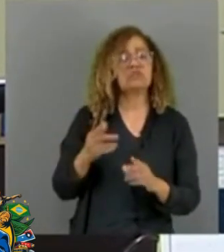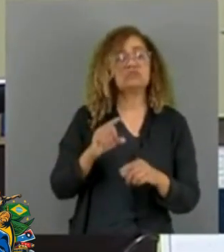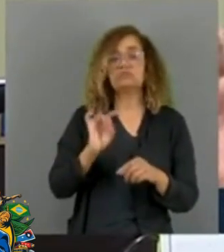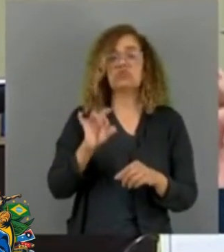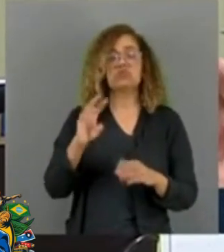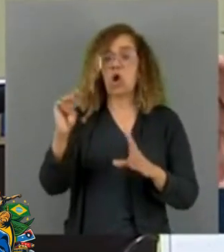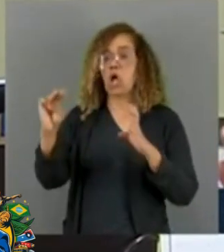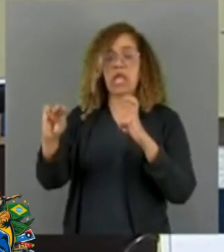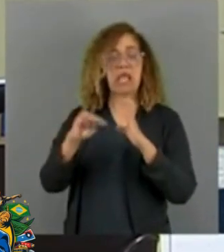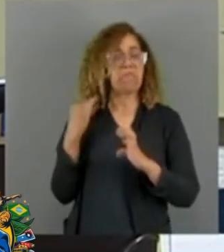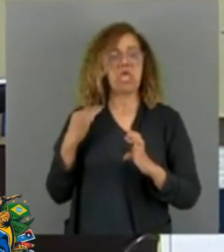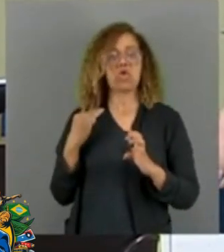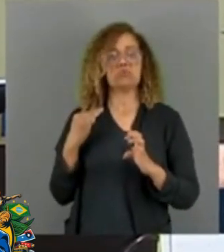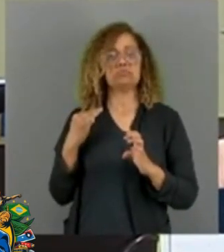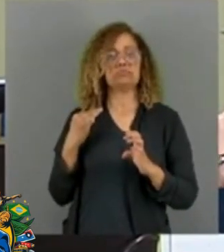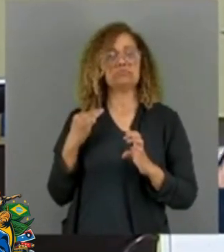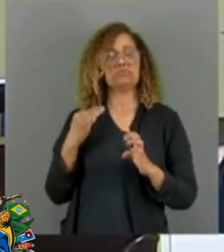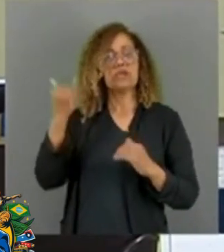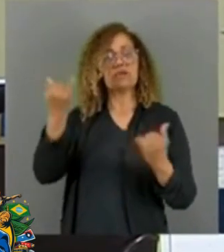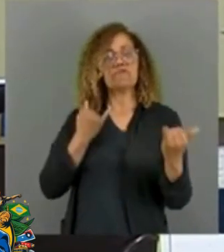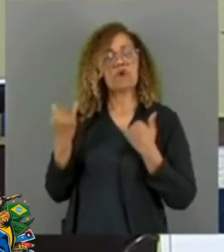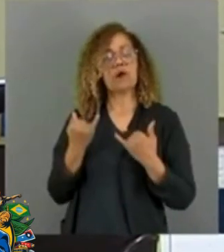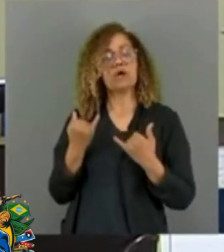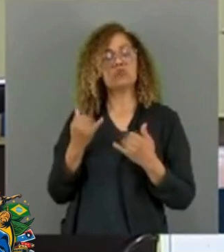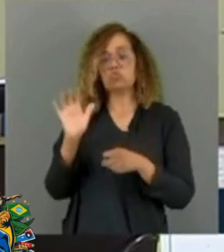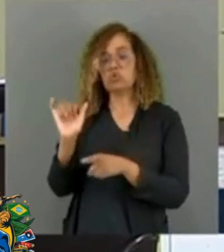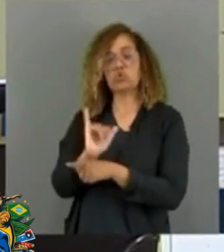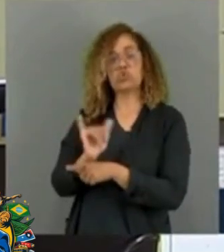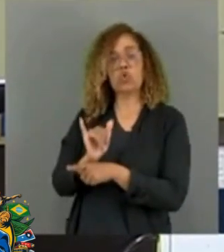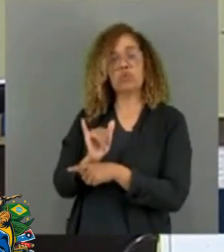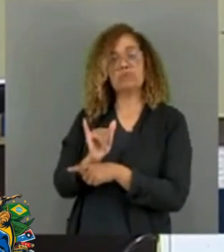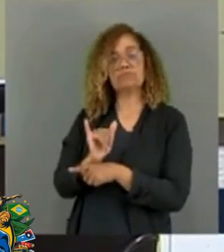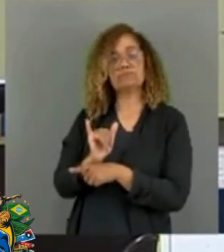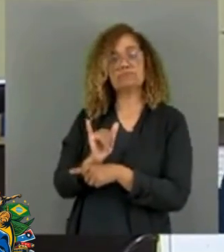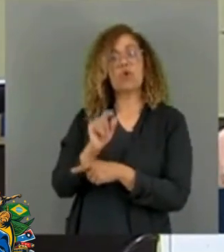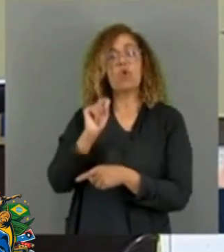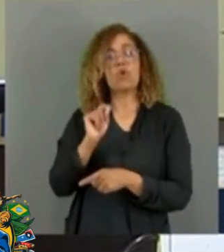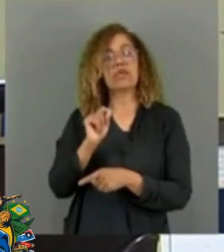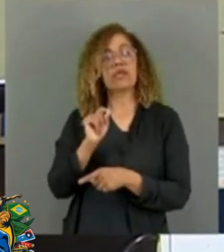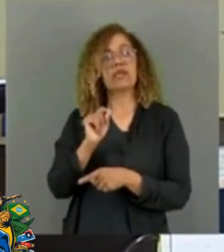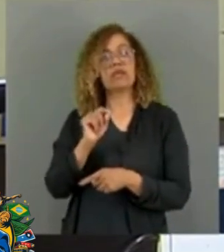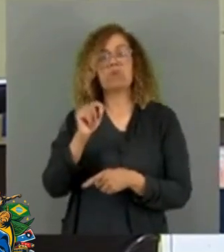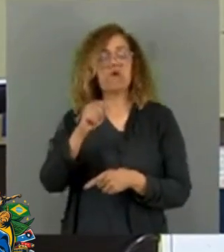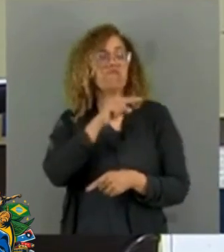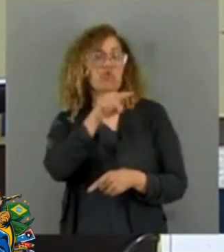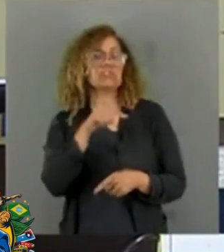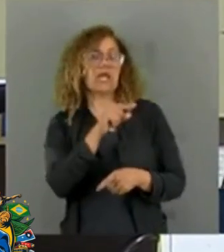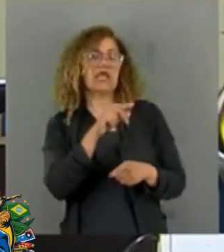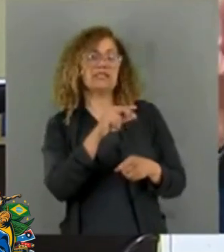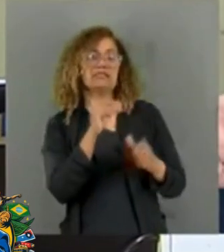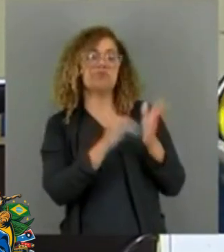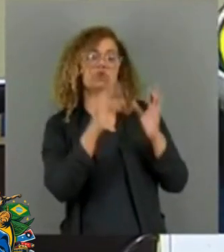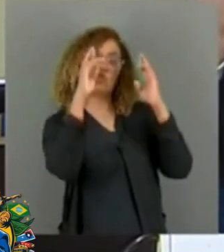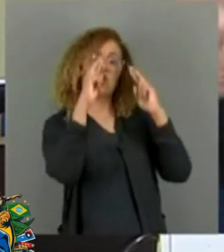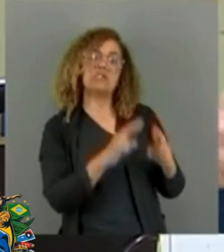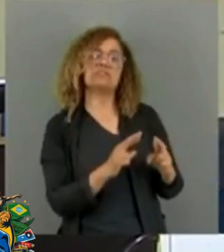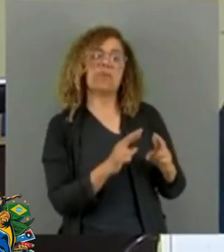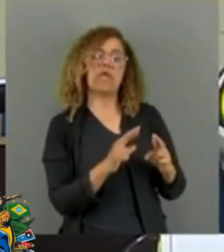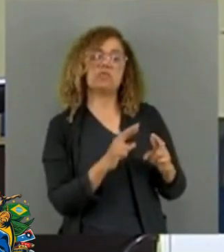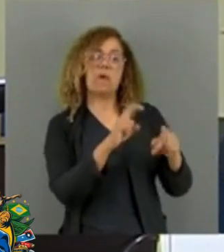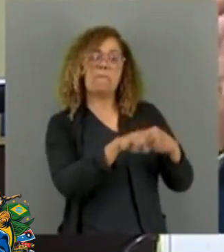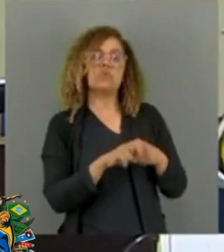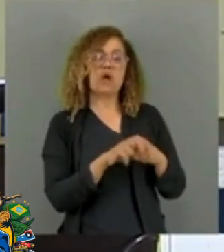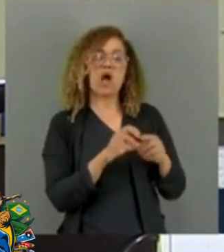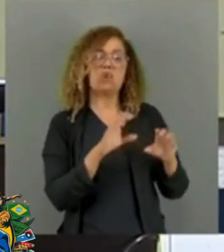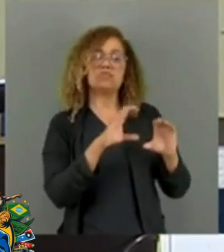e-mail, simplesmente um e-mail, dizendo por parte do YouTube que nós havíamos desrespeitado a política de privacidade da